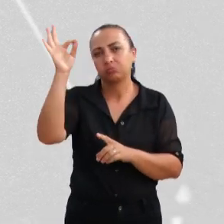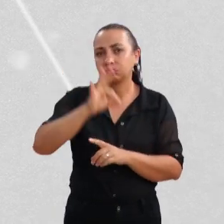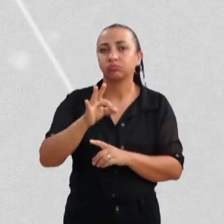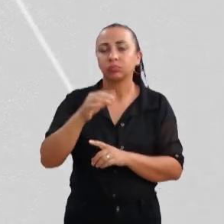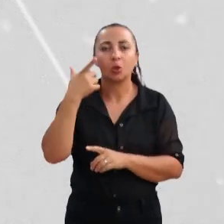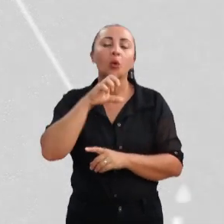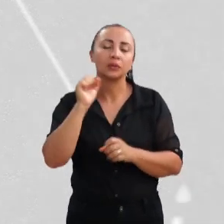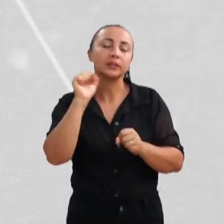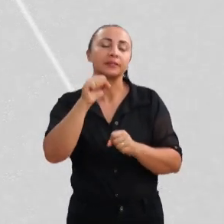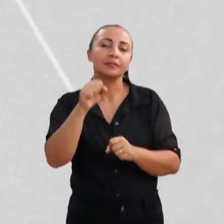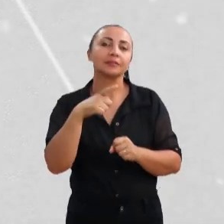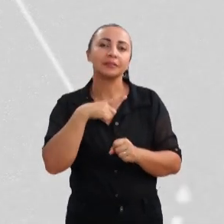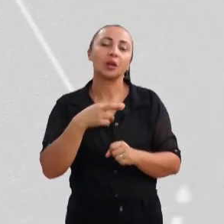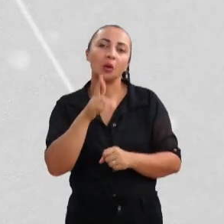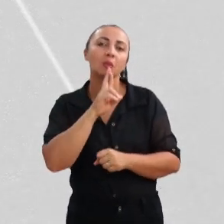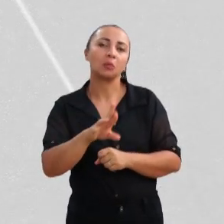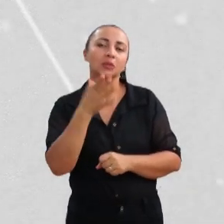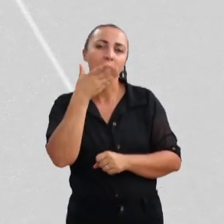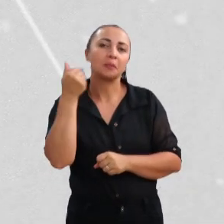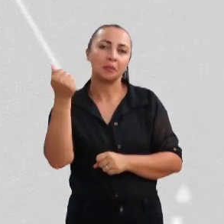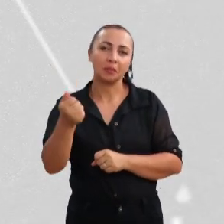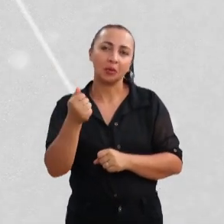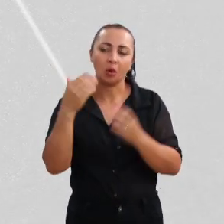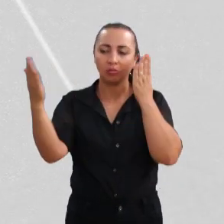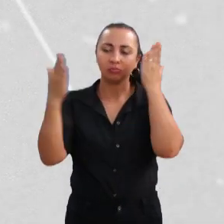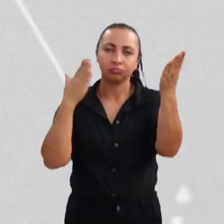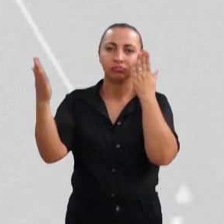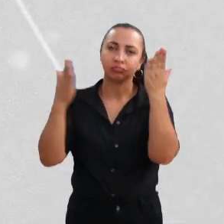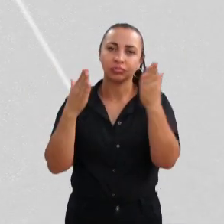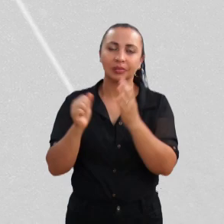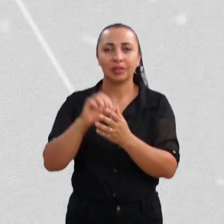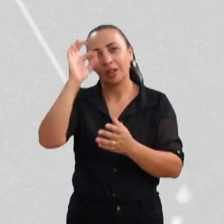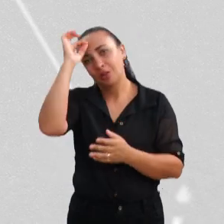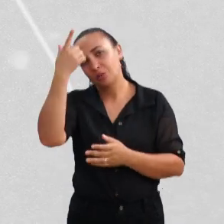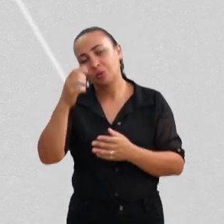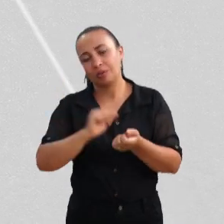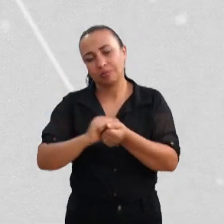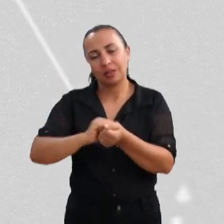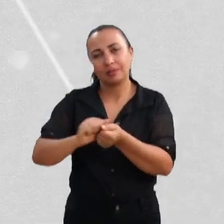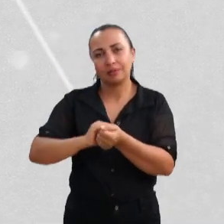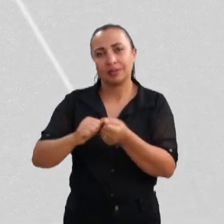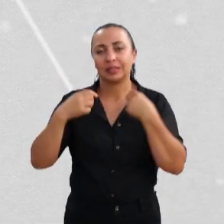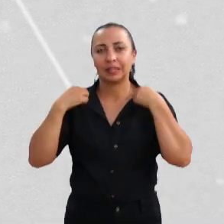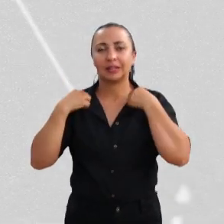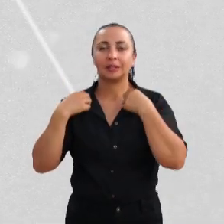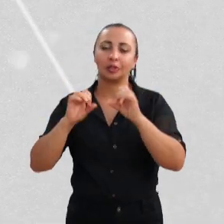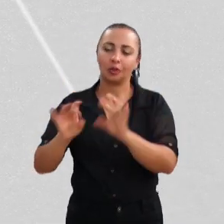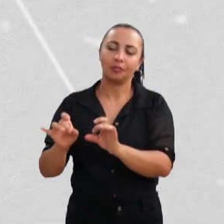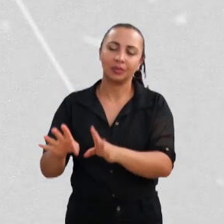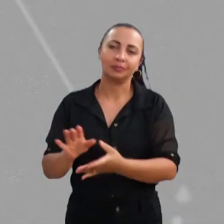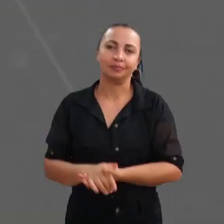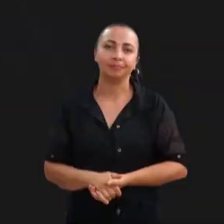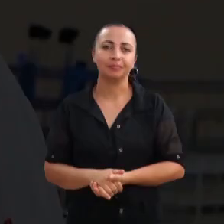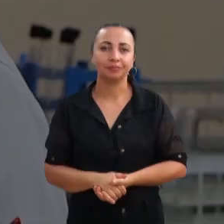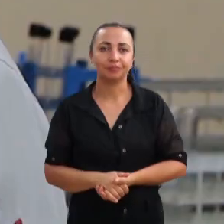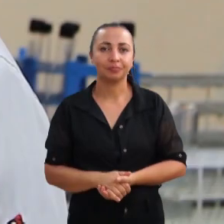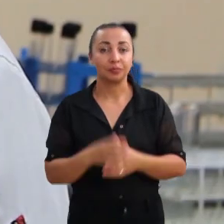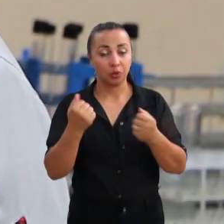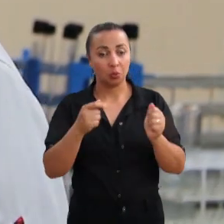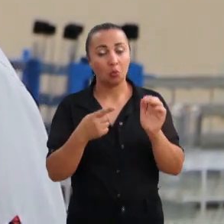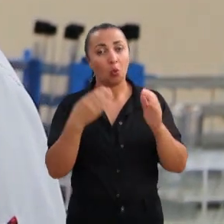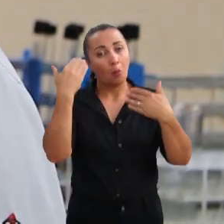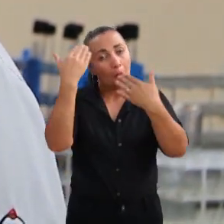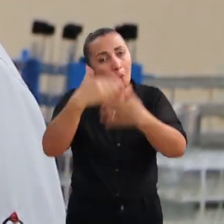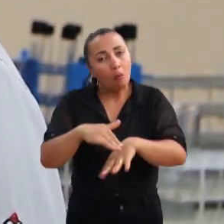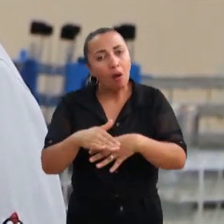2%, a gente consegue sim ter um resultado bem melhor quando comparado a apenas a lavagem com detergente comercial. E a gente